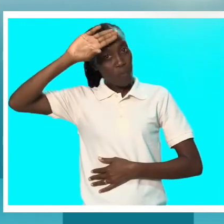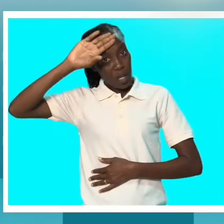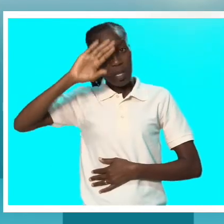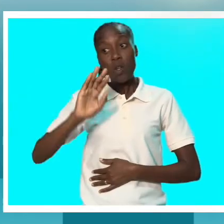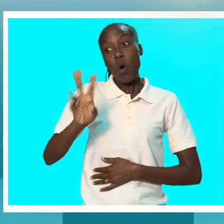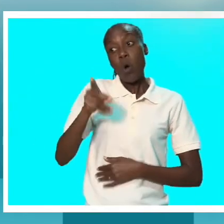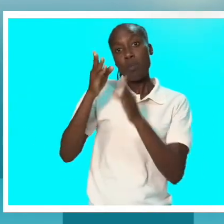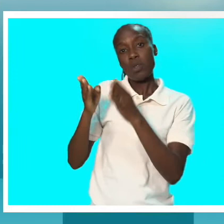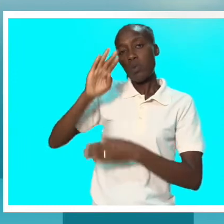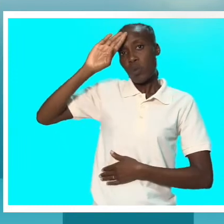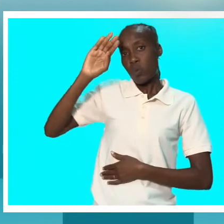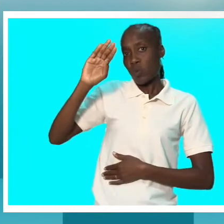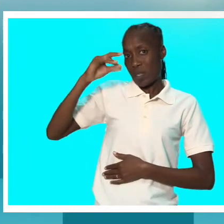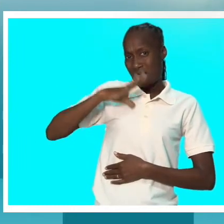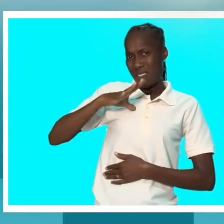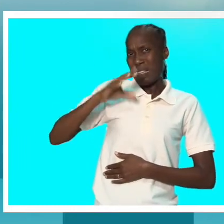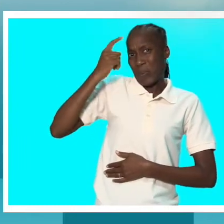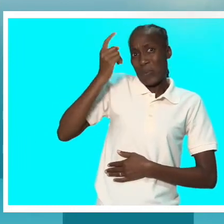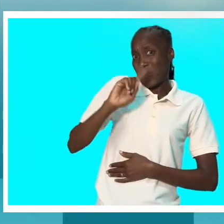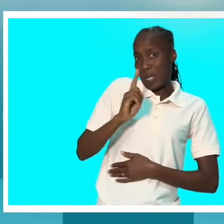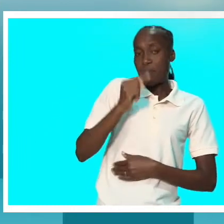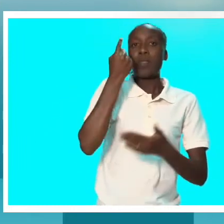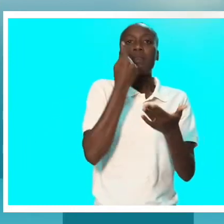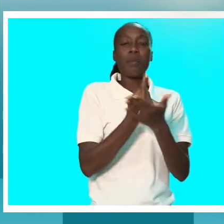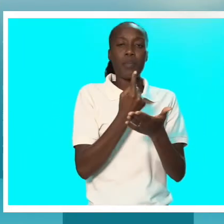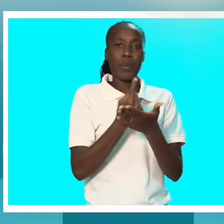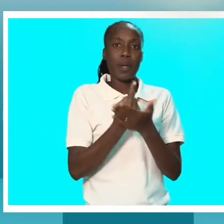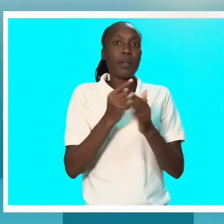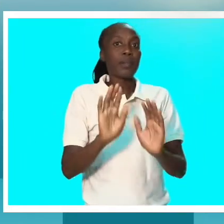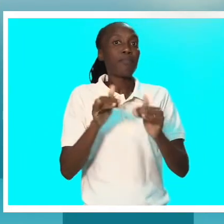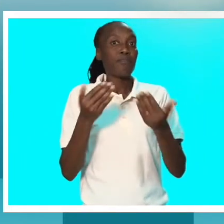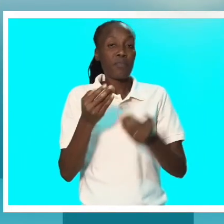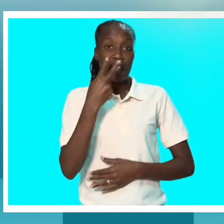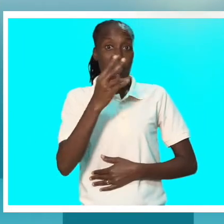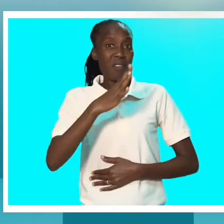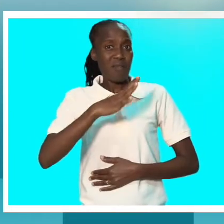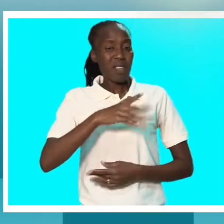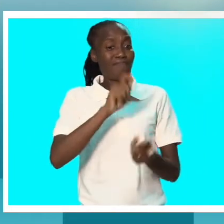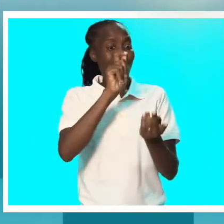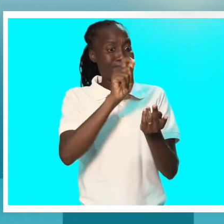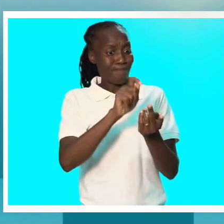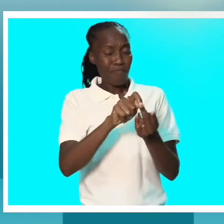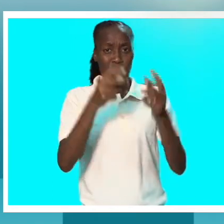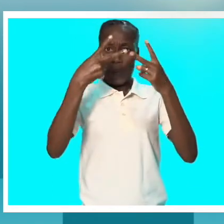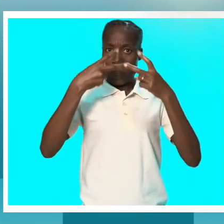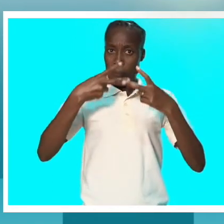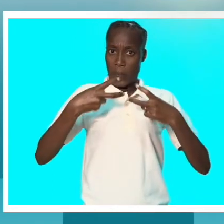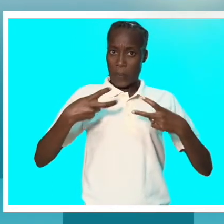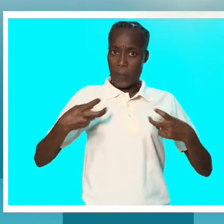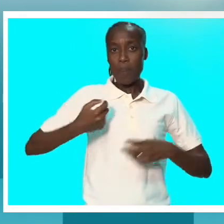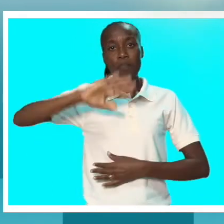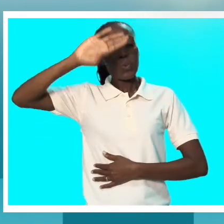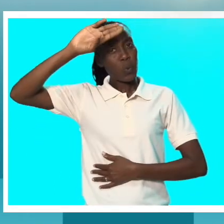doença, ou aqueles que não sabem que têm a doença, é fundamental ver se tem sinais e